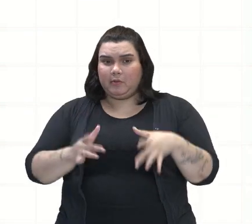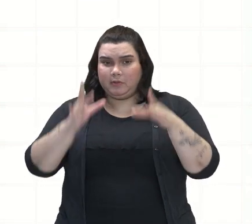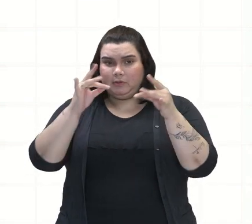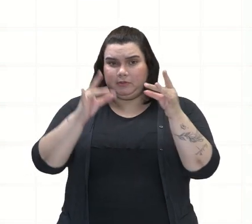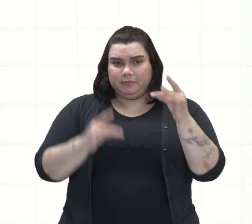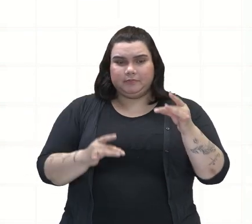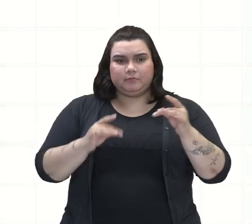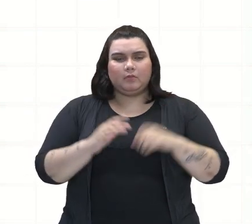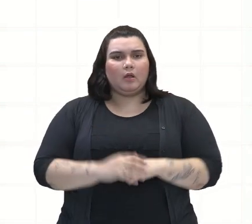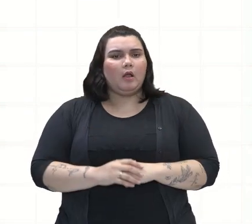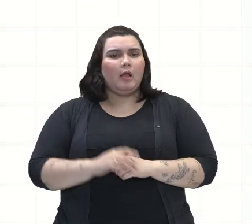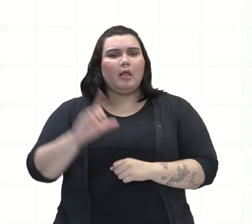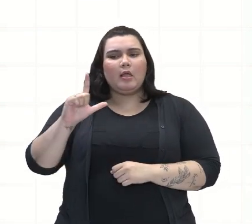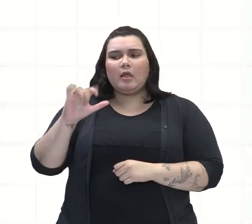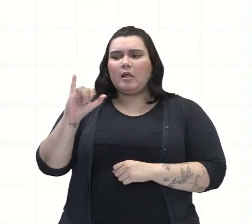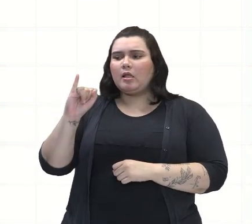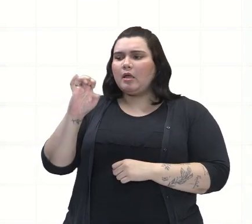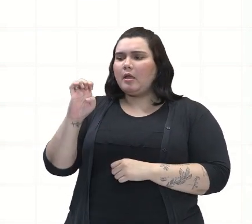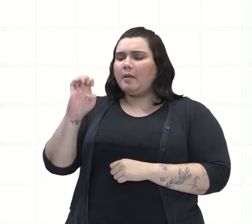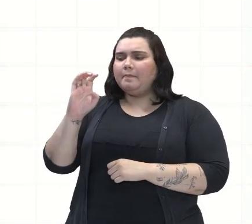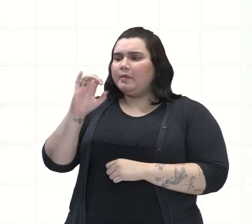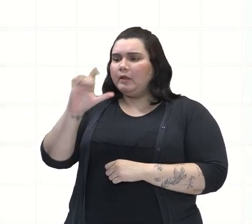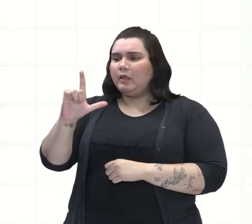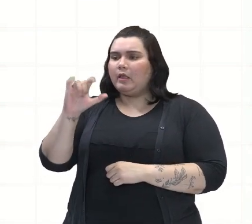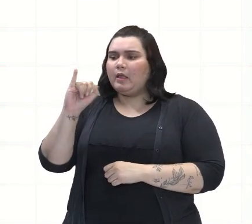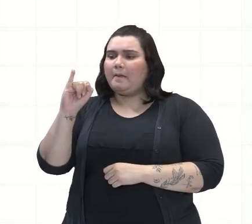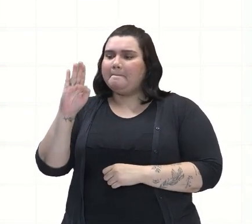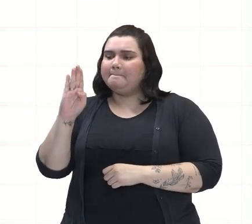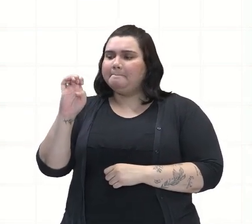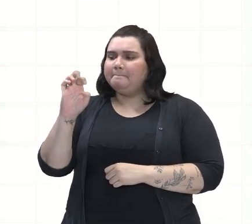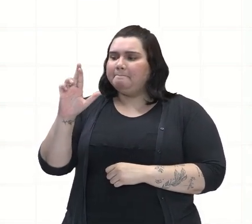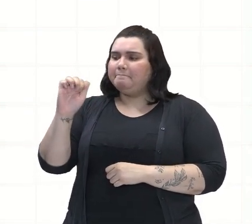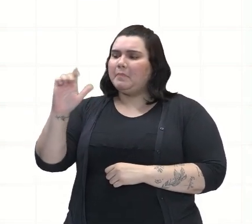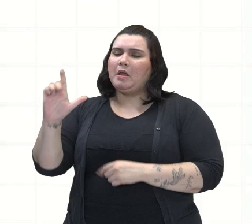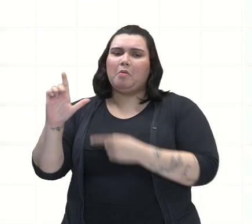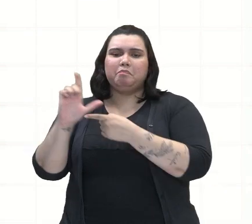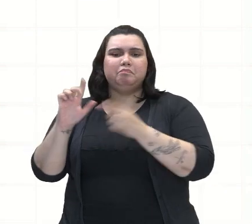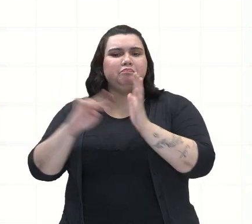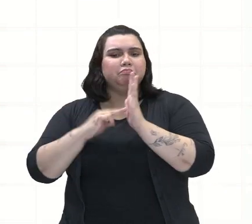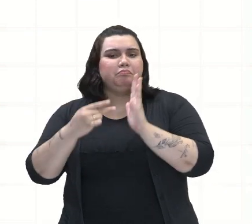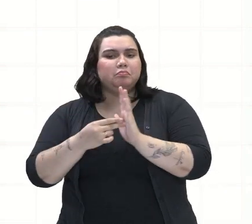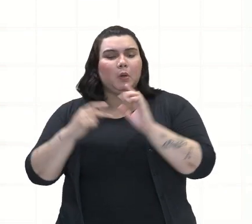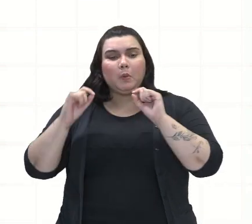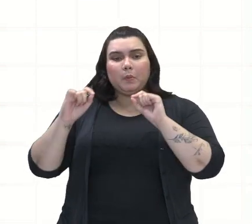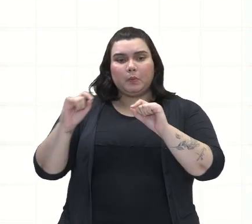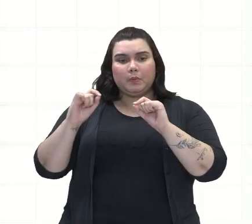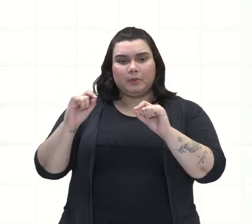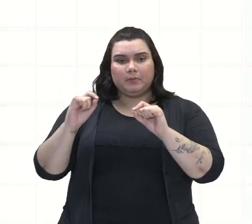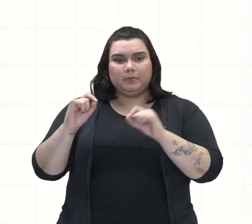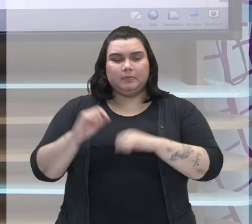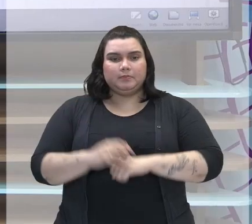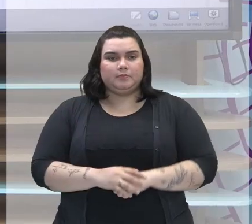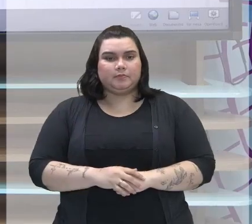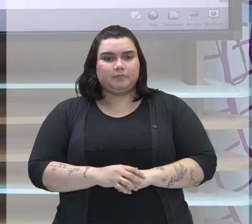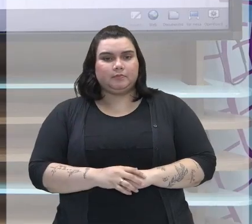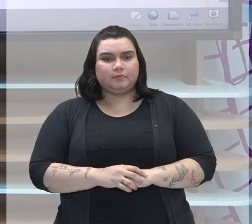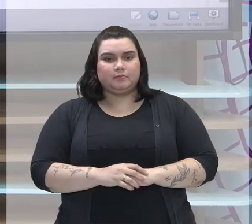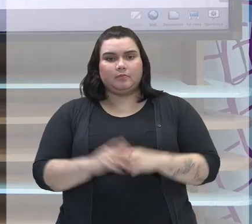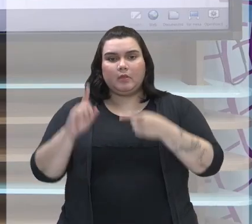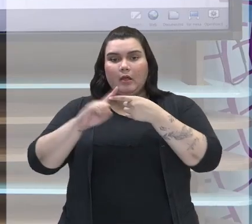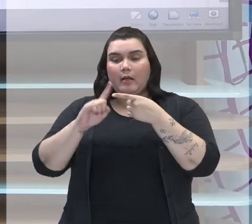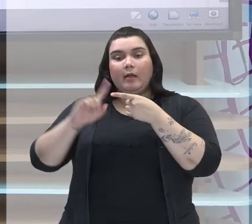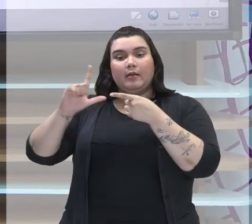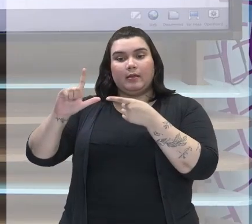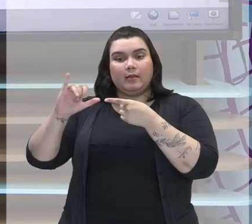liberais, o que significa algo liberal? Né? Algo liberal, olha só, duas palavras importantes. Os